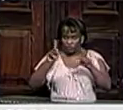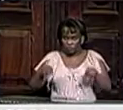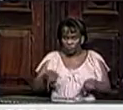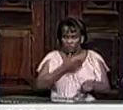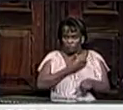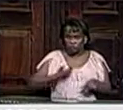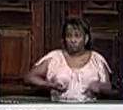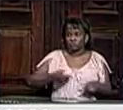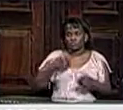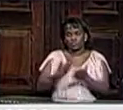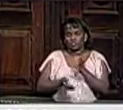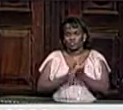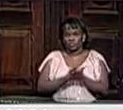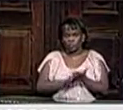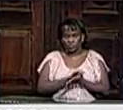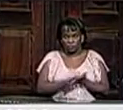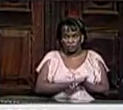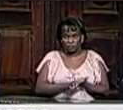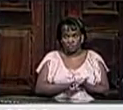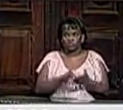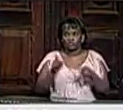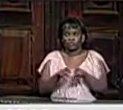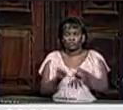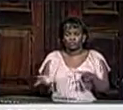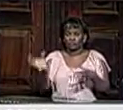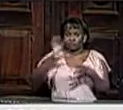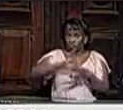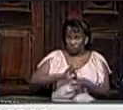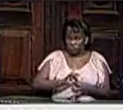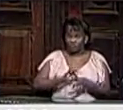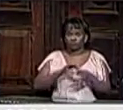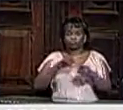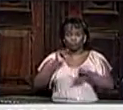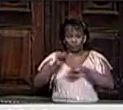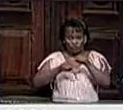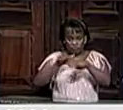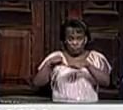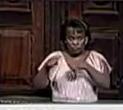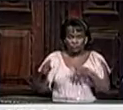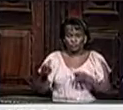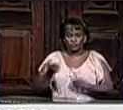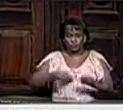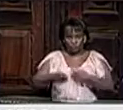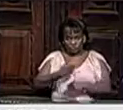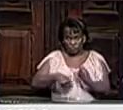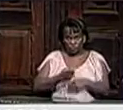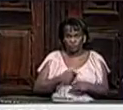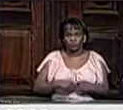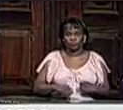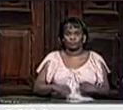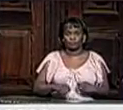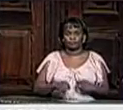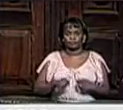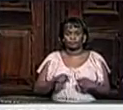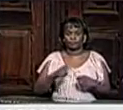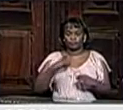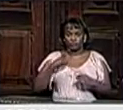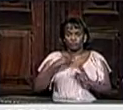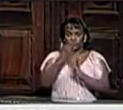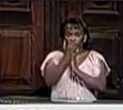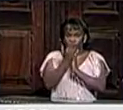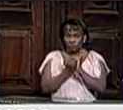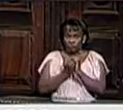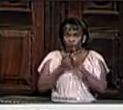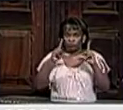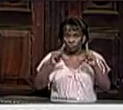funcionalismo. E associada a essa reforma administrativa, com